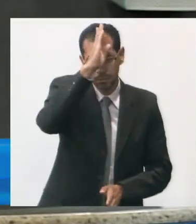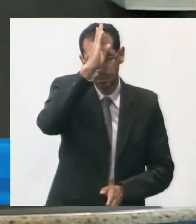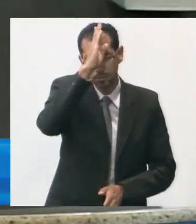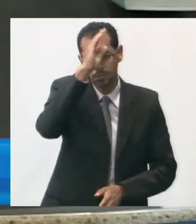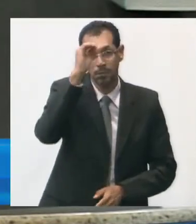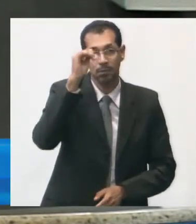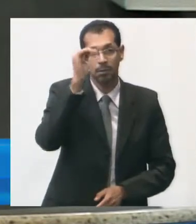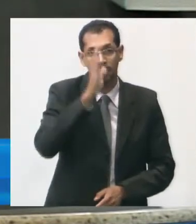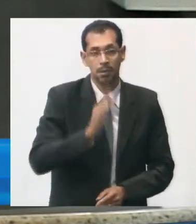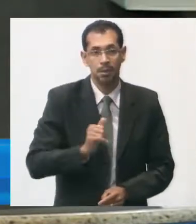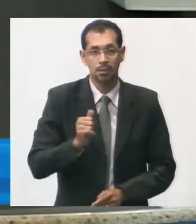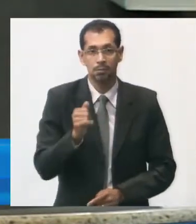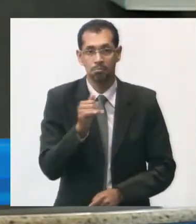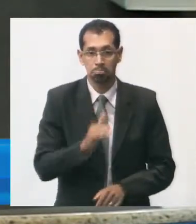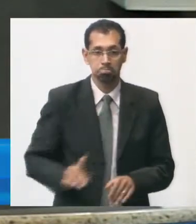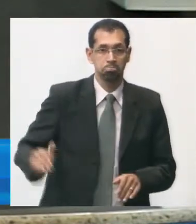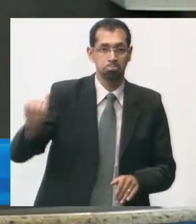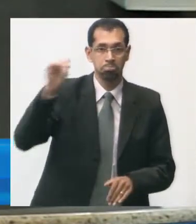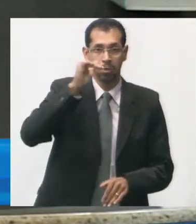acima de todos.